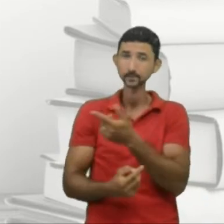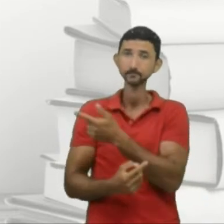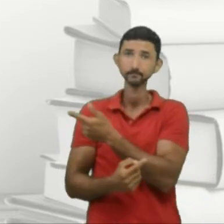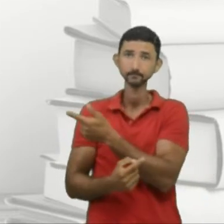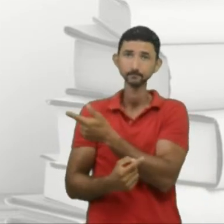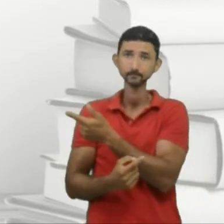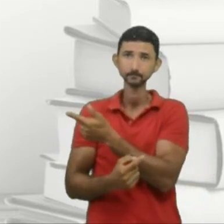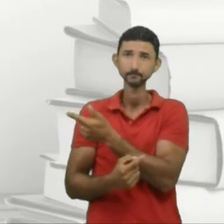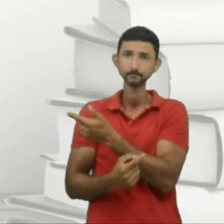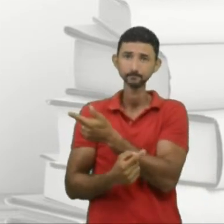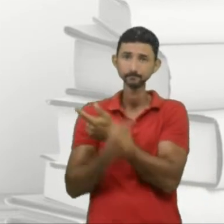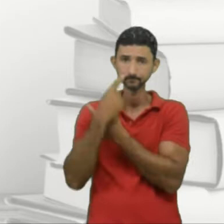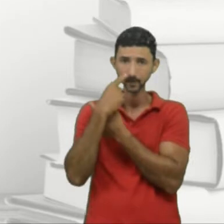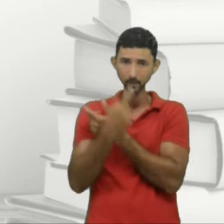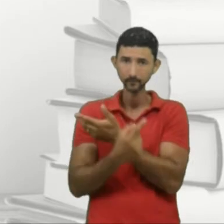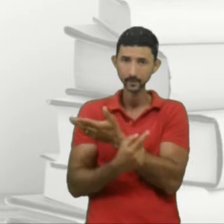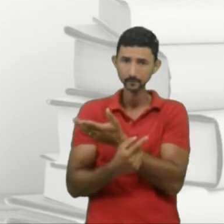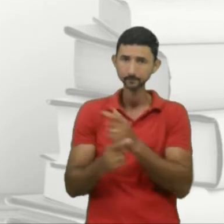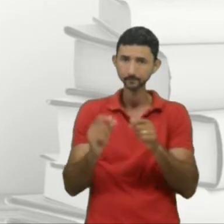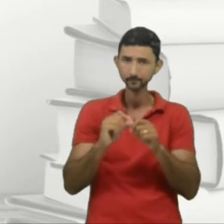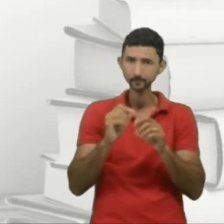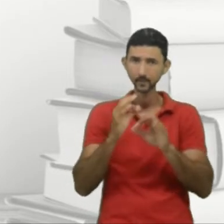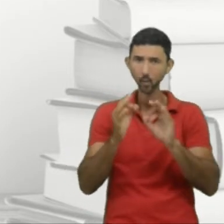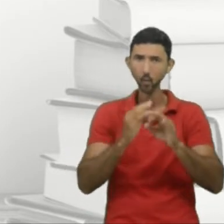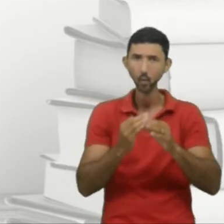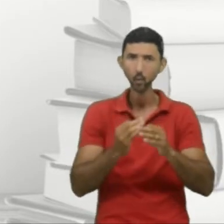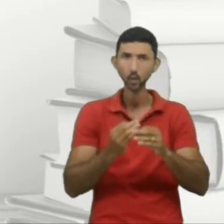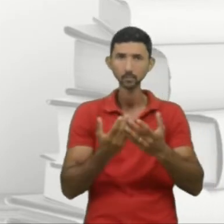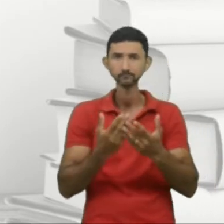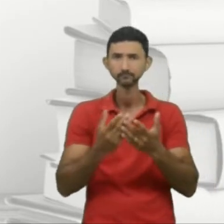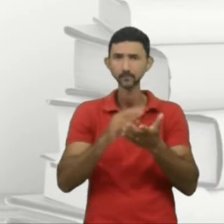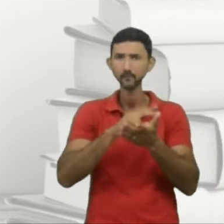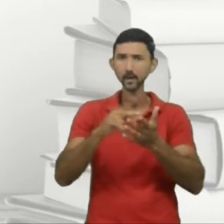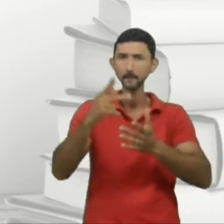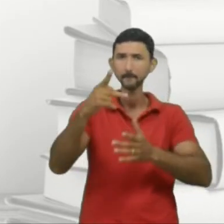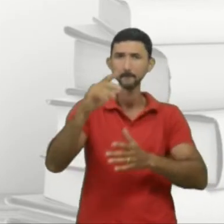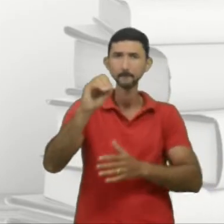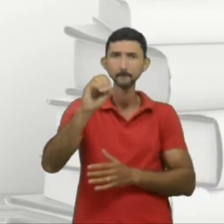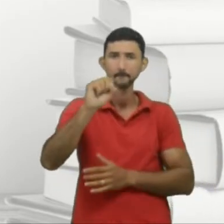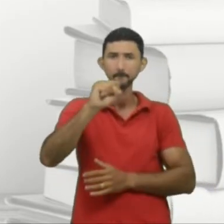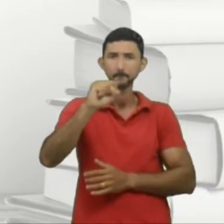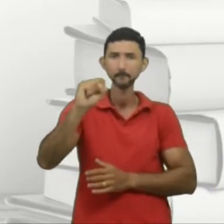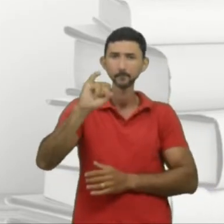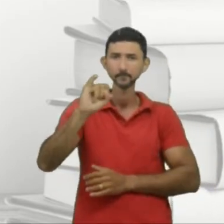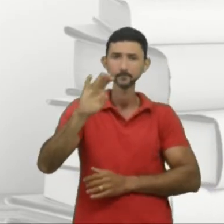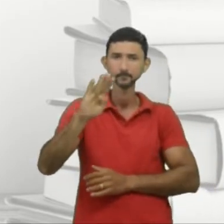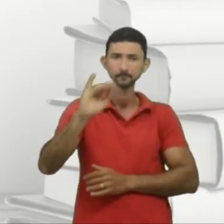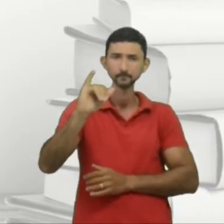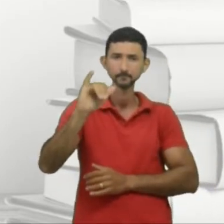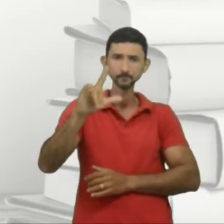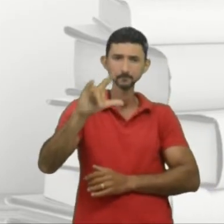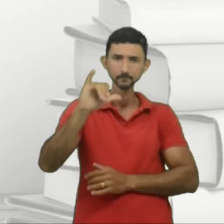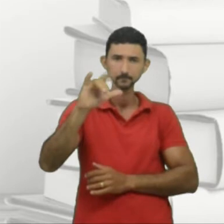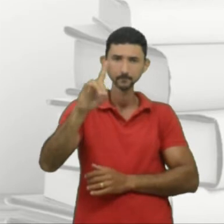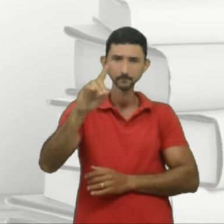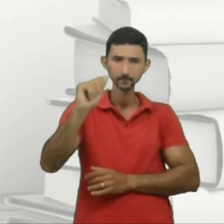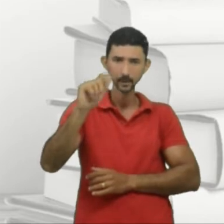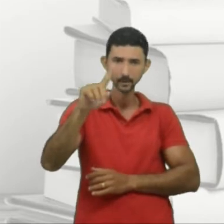estão verificando, ele é chamado de árvore de possibilidades, certo? Então, a gente